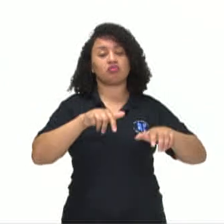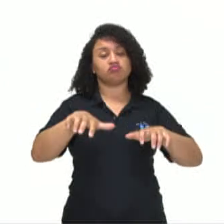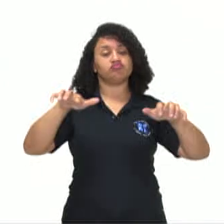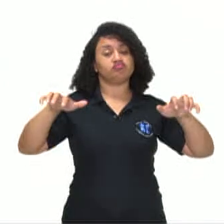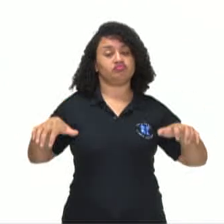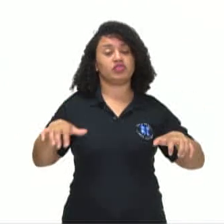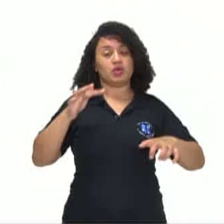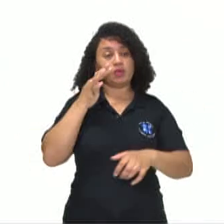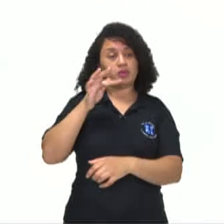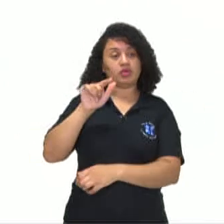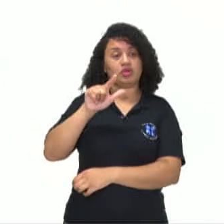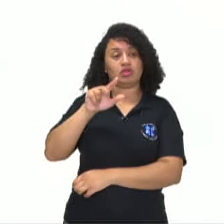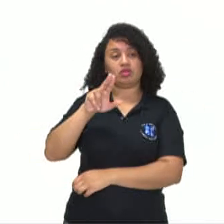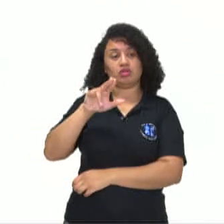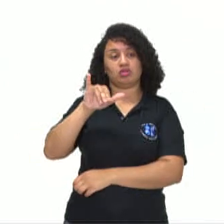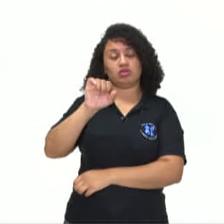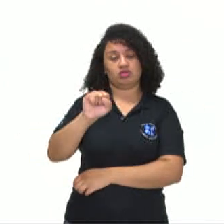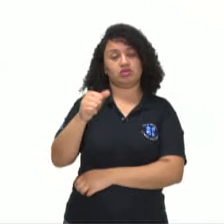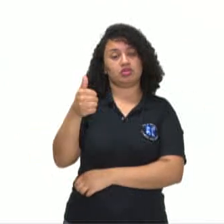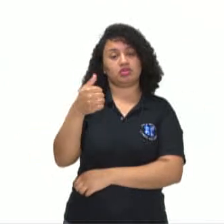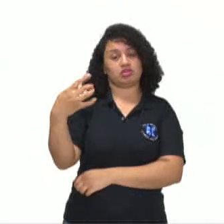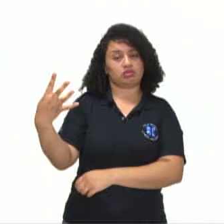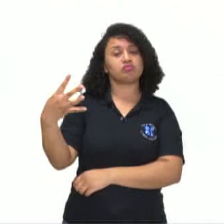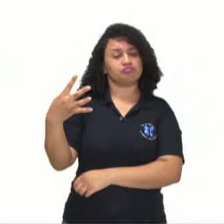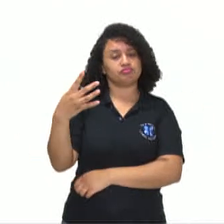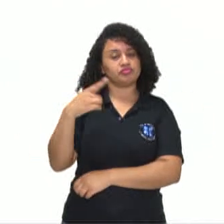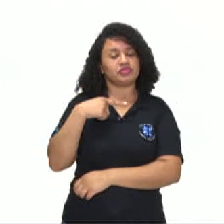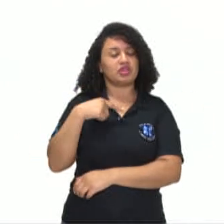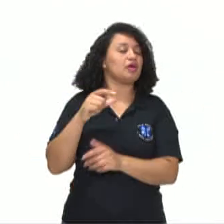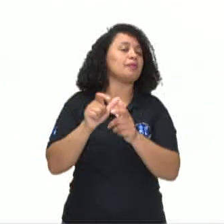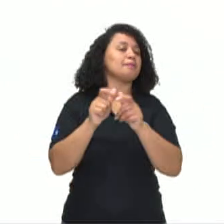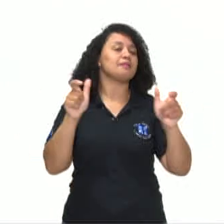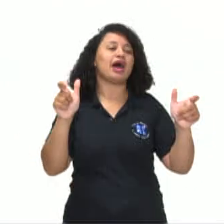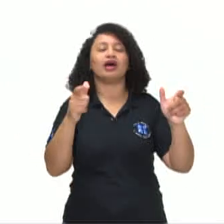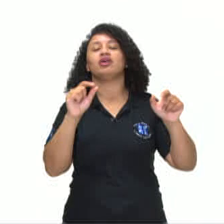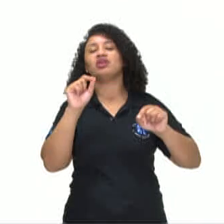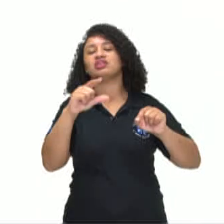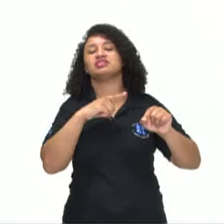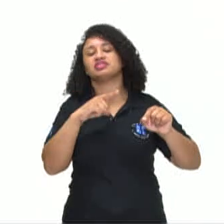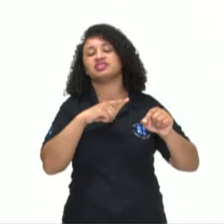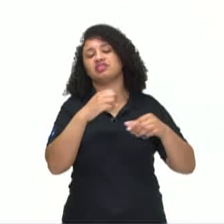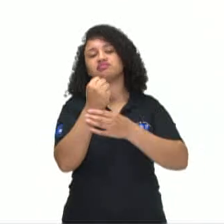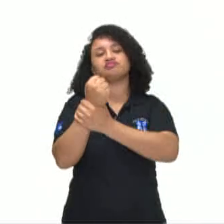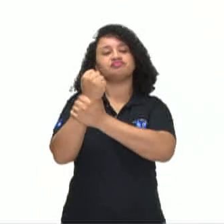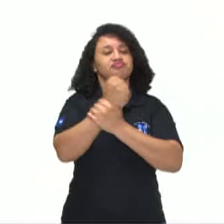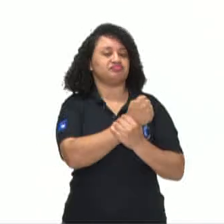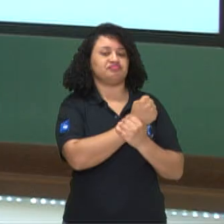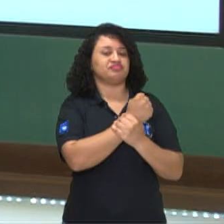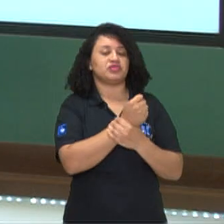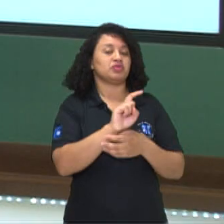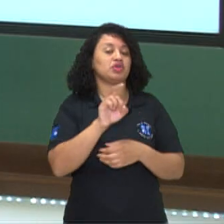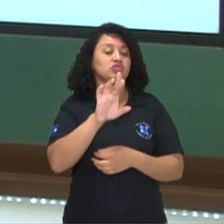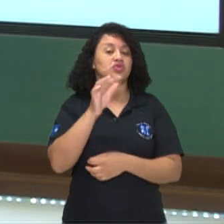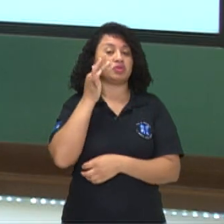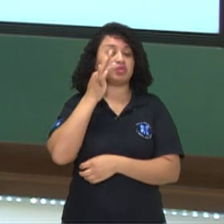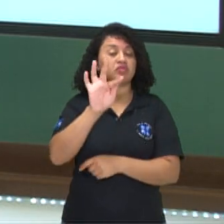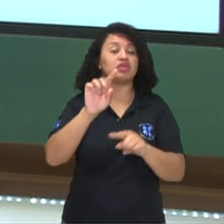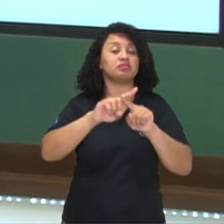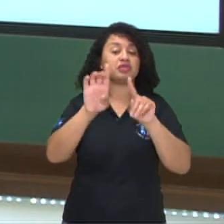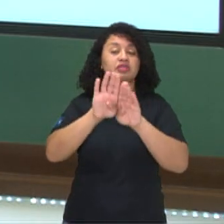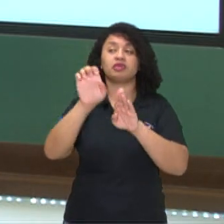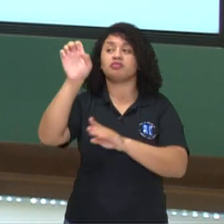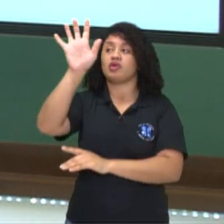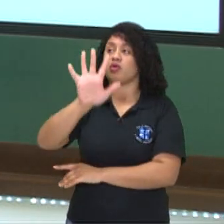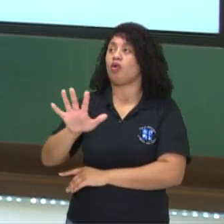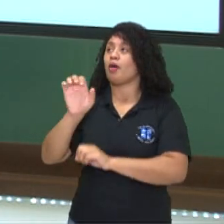monarca francês Luís XIV, um dos maiores expoentes do absolutismo, não só na França, mas como em toda